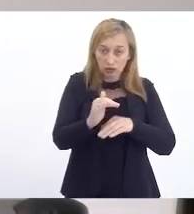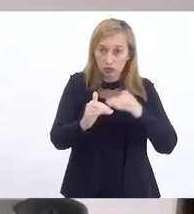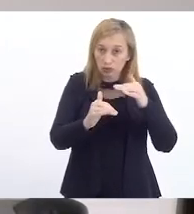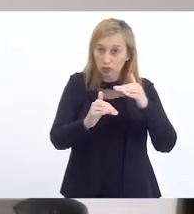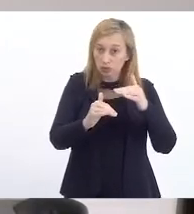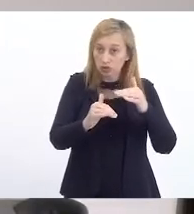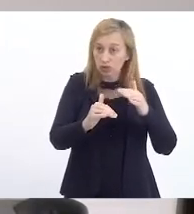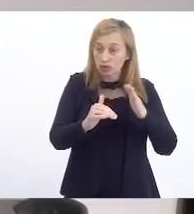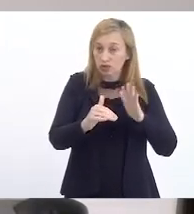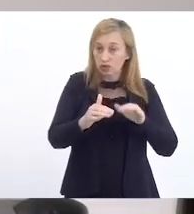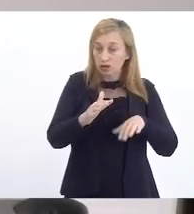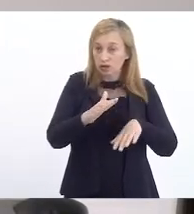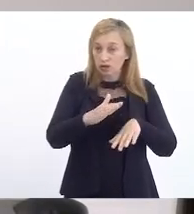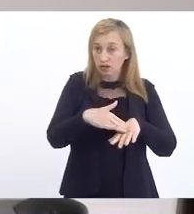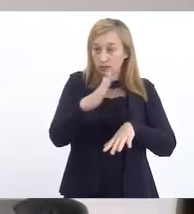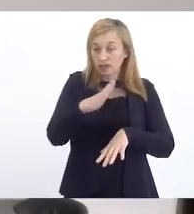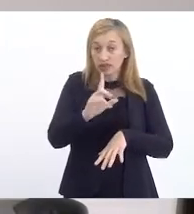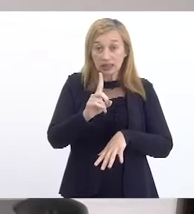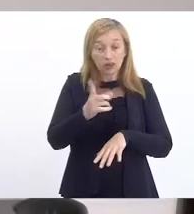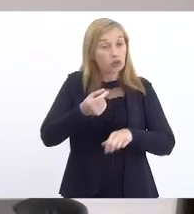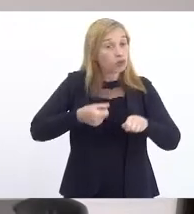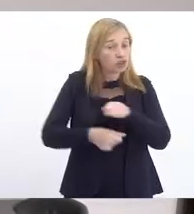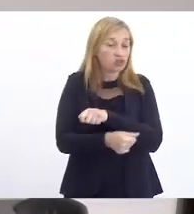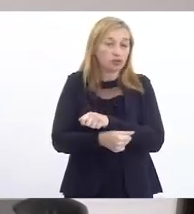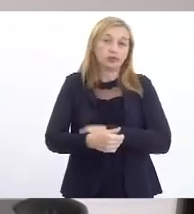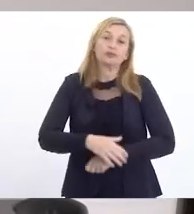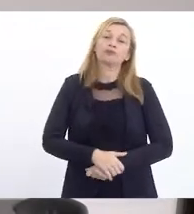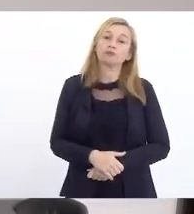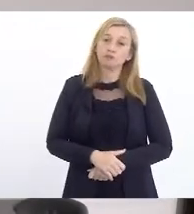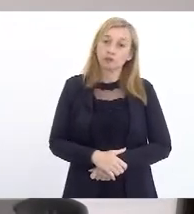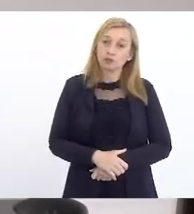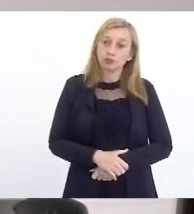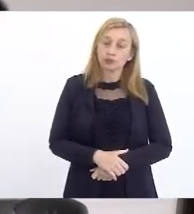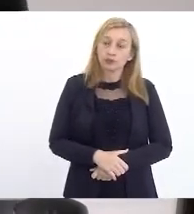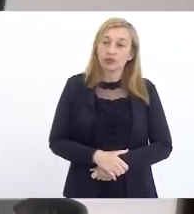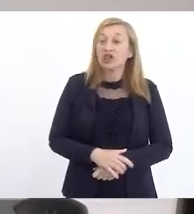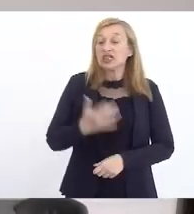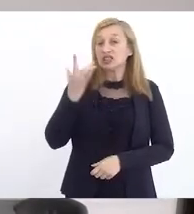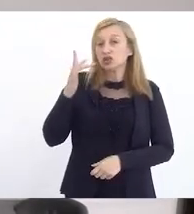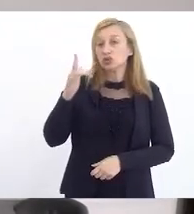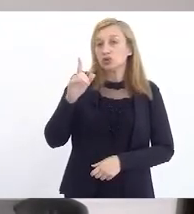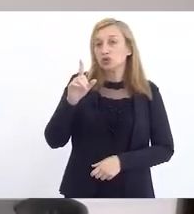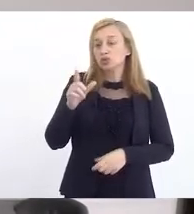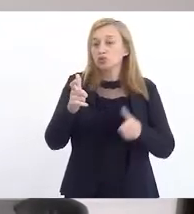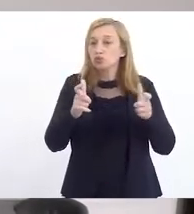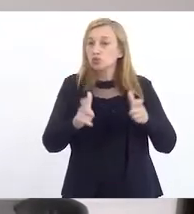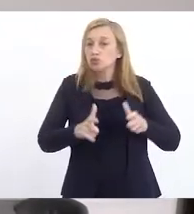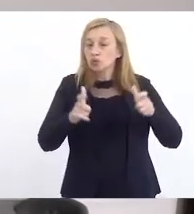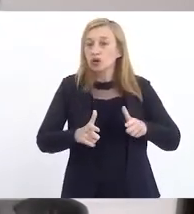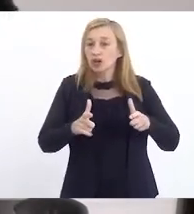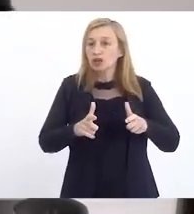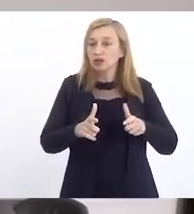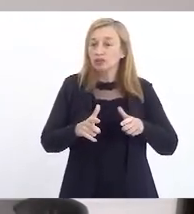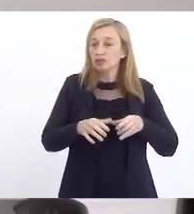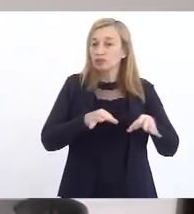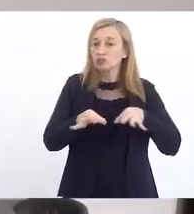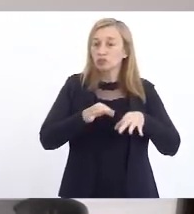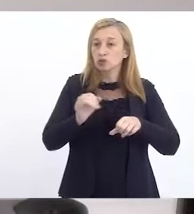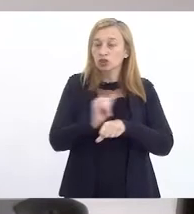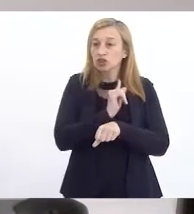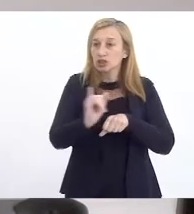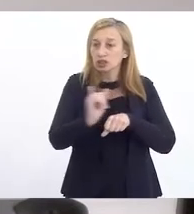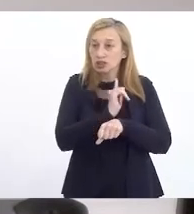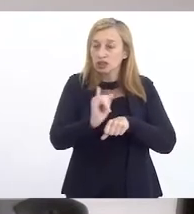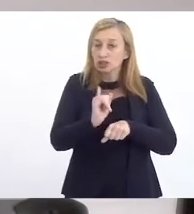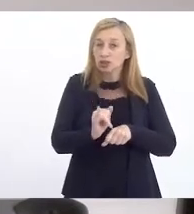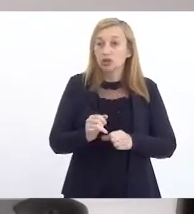e não se preocupar com o investimento. O Tesouro não é um órgão de planejamento estratégico. O órgão